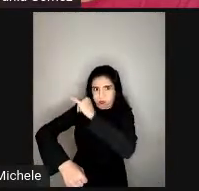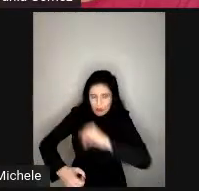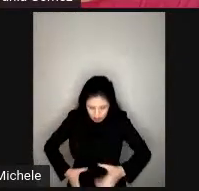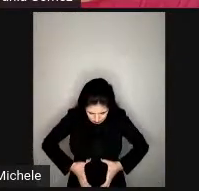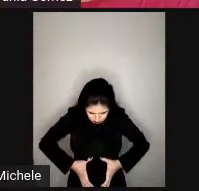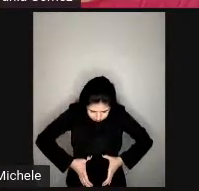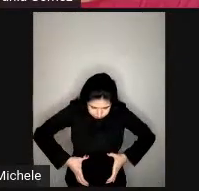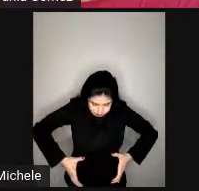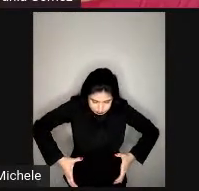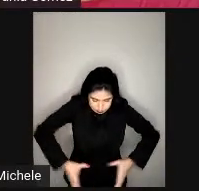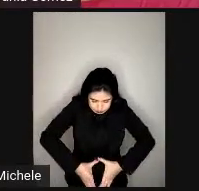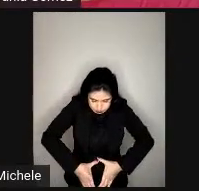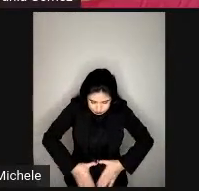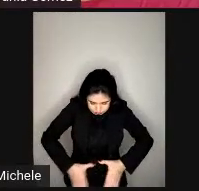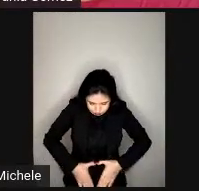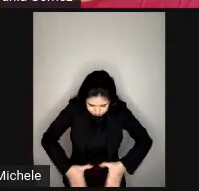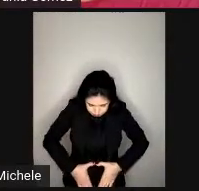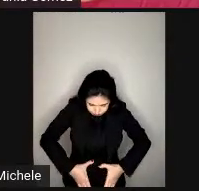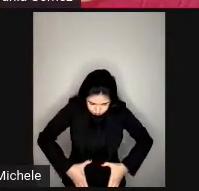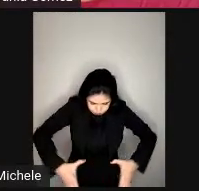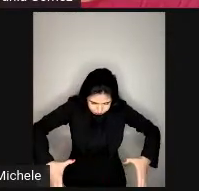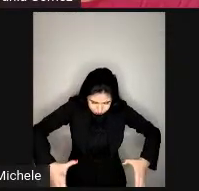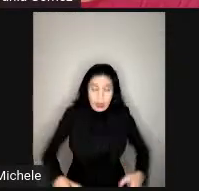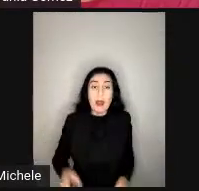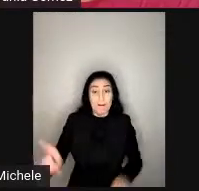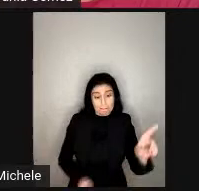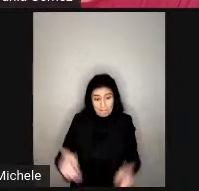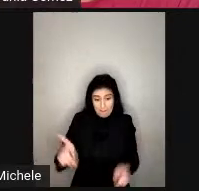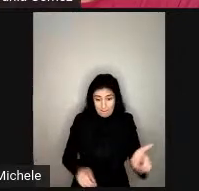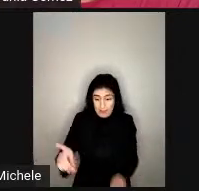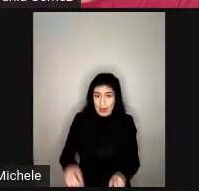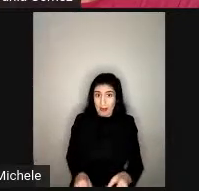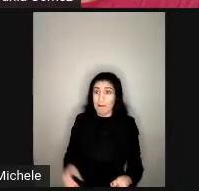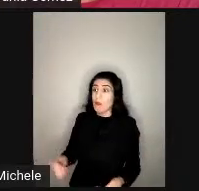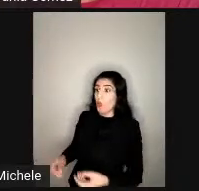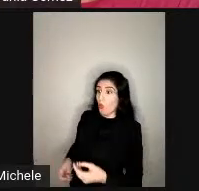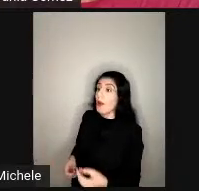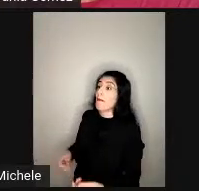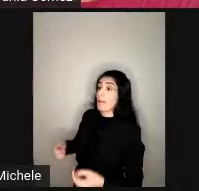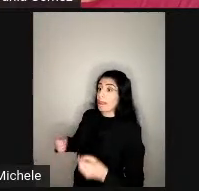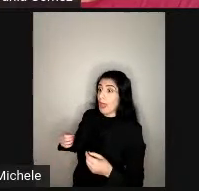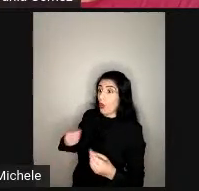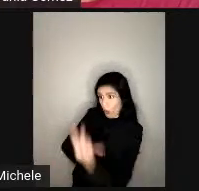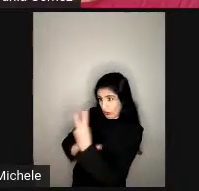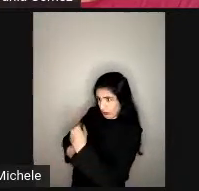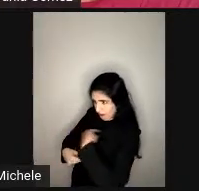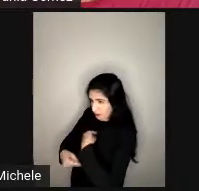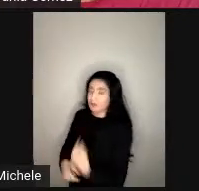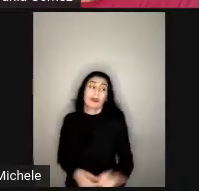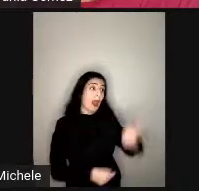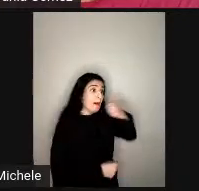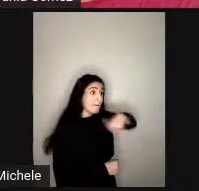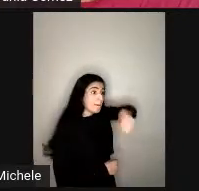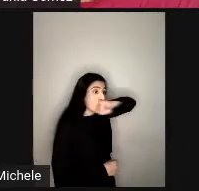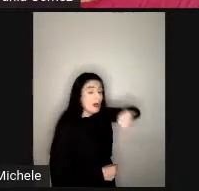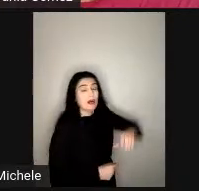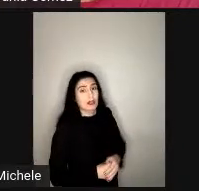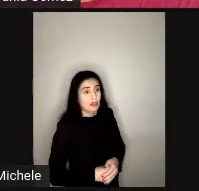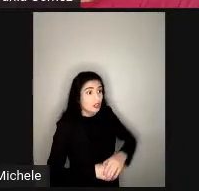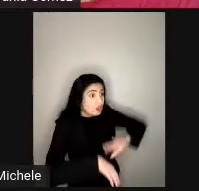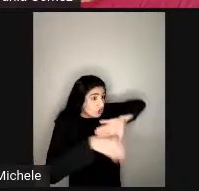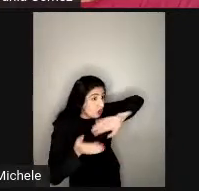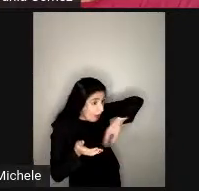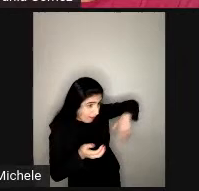cuidam. E minha mãe me tirou de um set de filmagem e me levou para uma